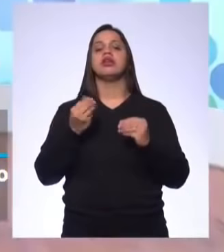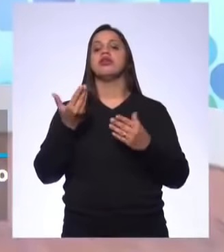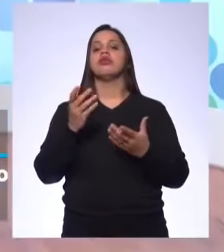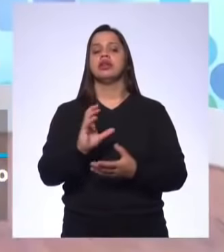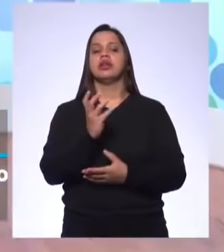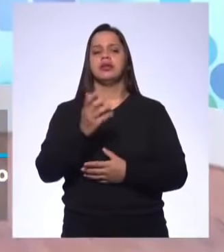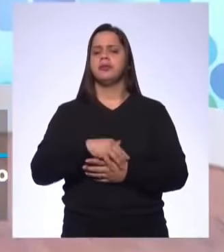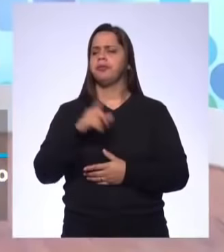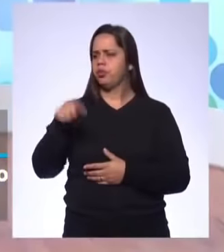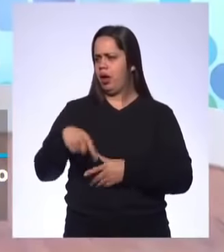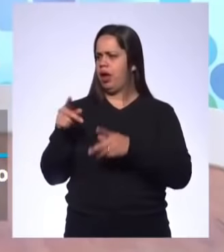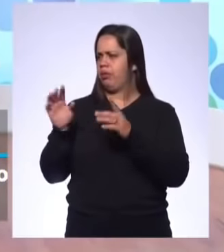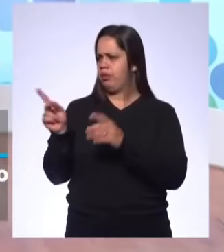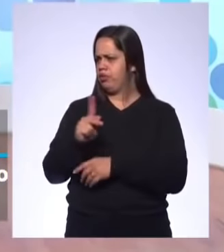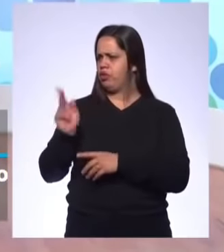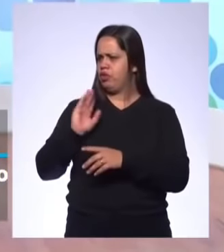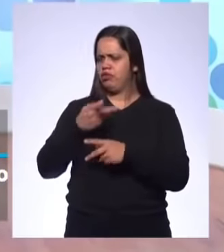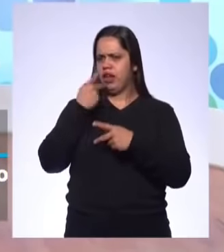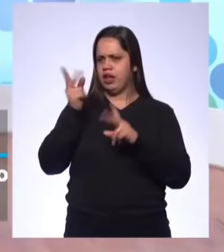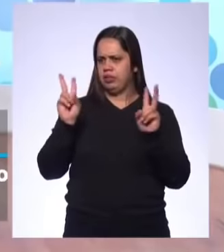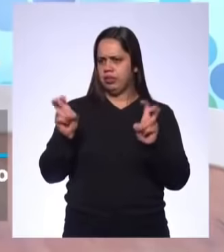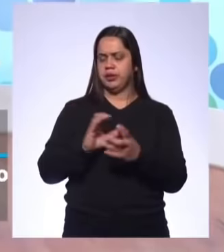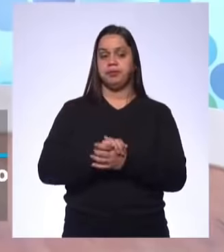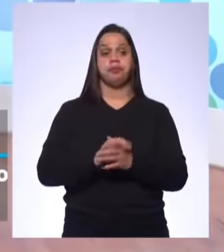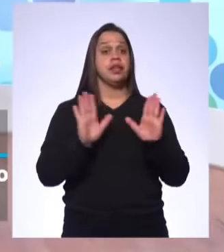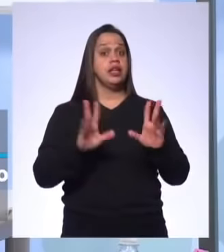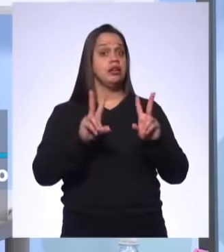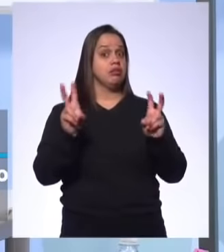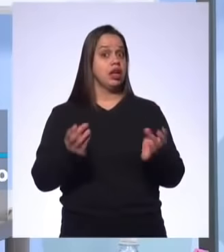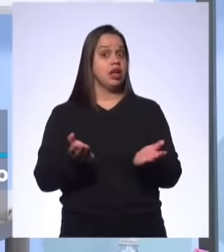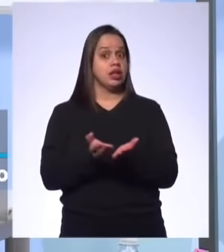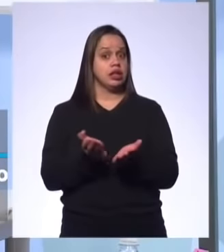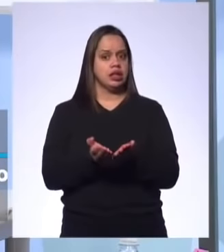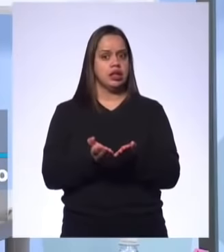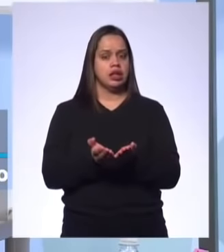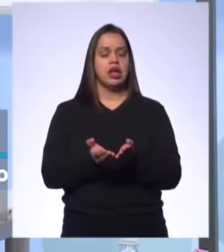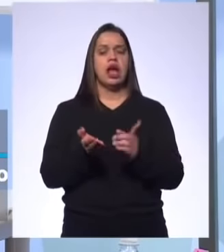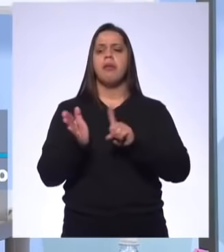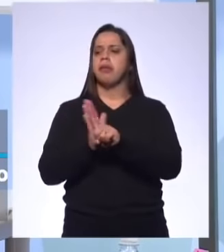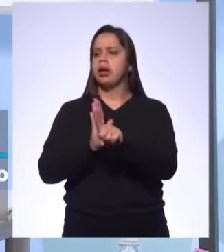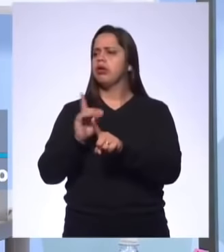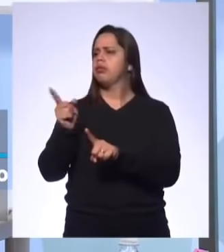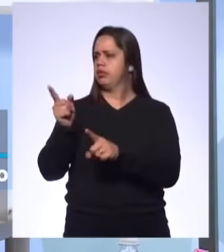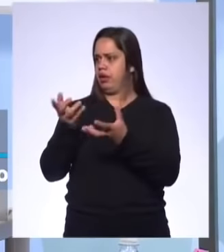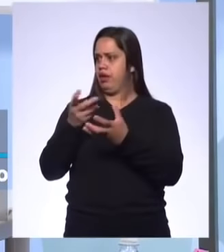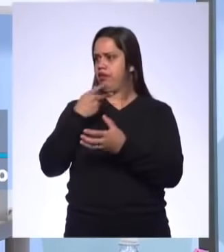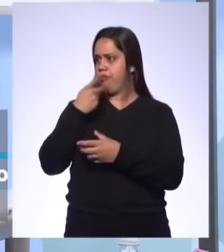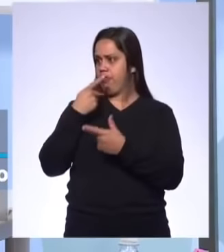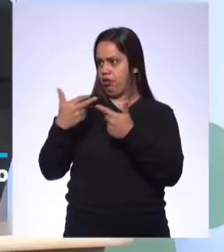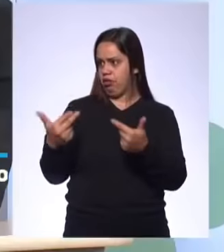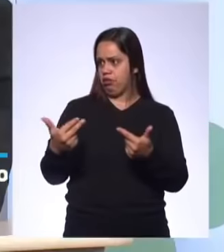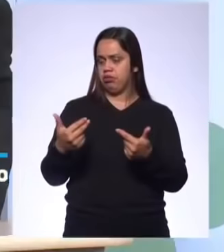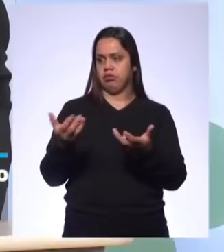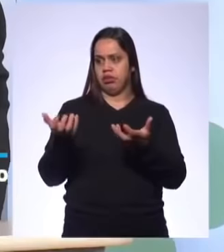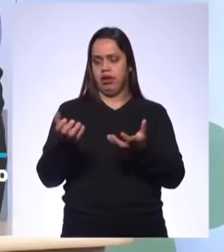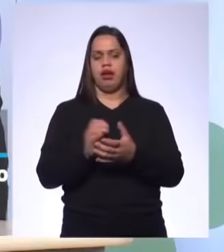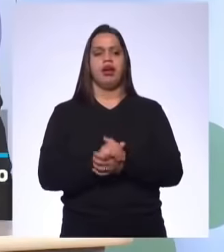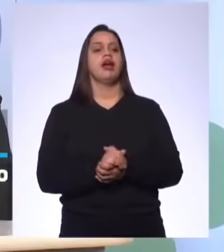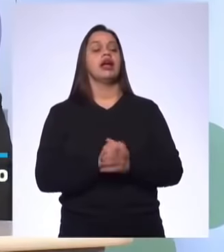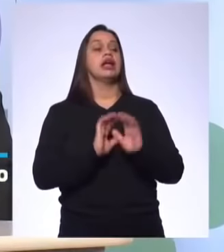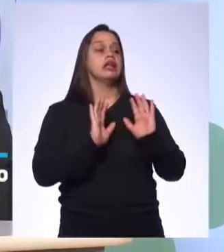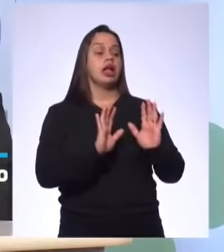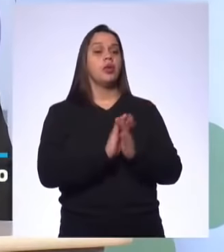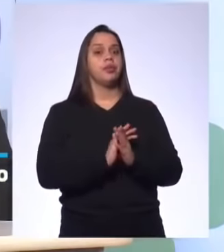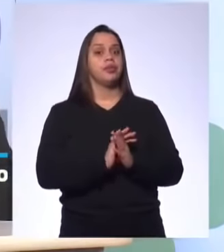Sim. Ficamos por aí. E sobre o cristianismo, o professor quer fazer uma fala sobre o cristianismo, que a gente até havia conversado?